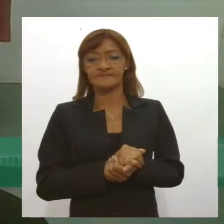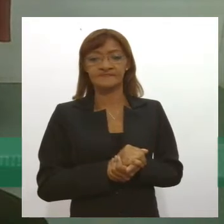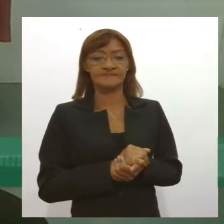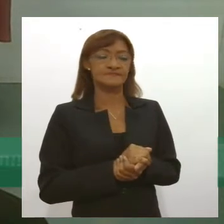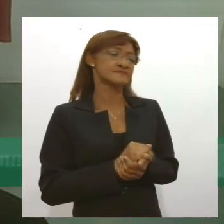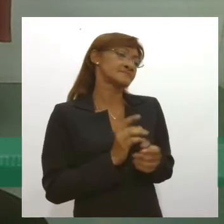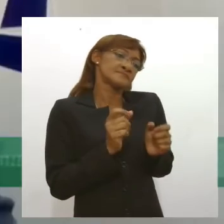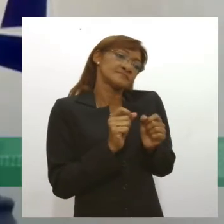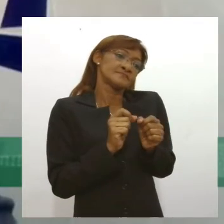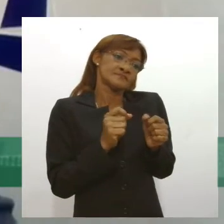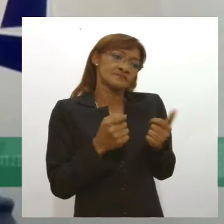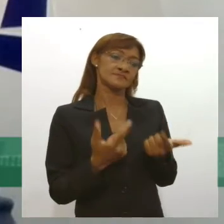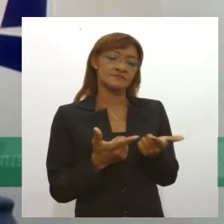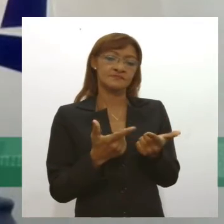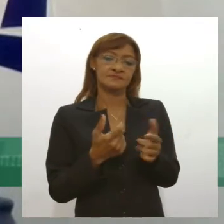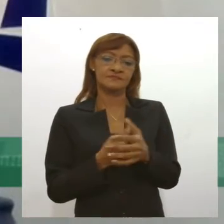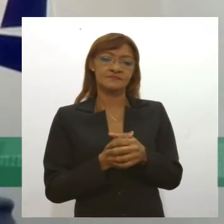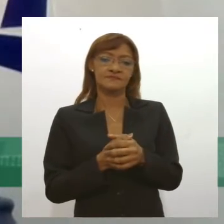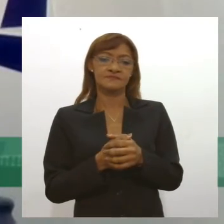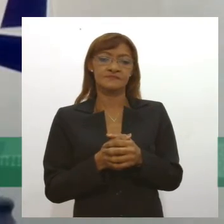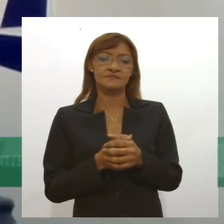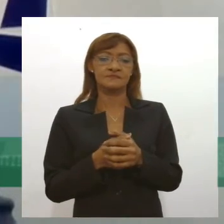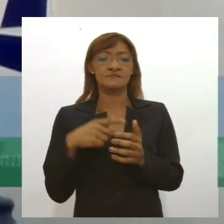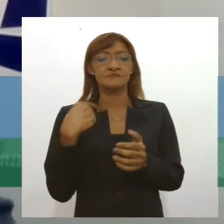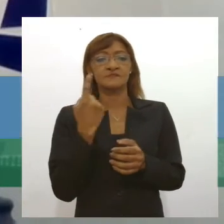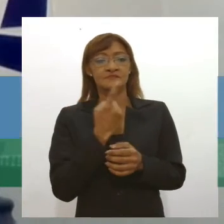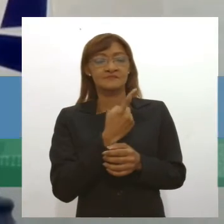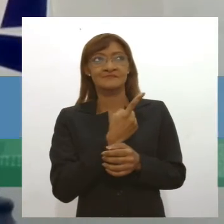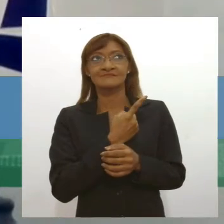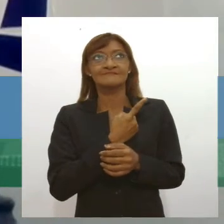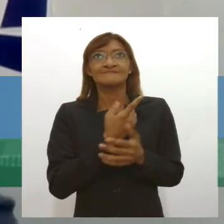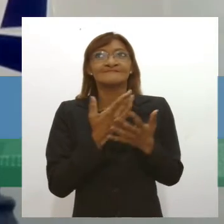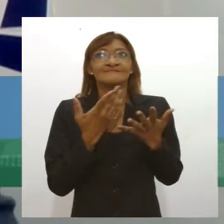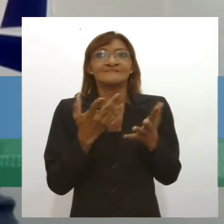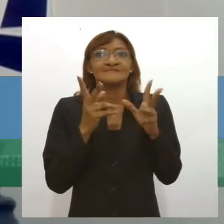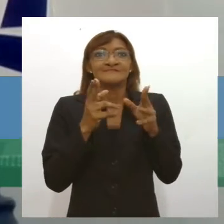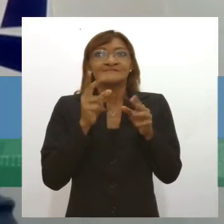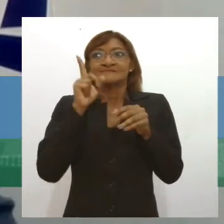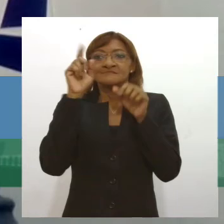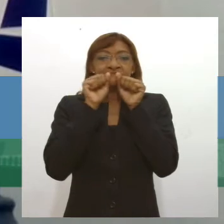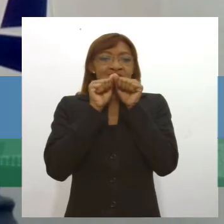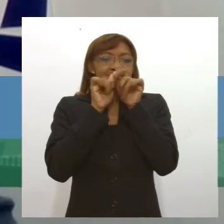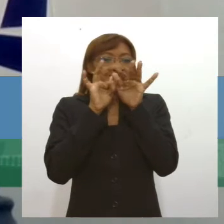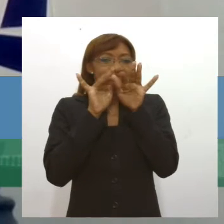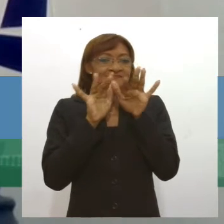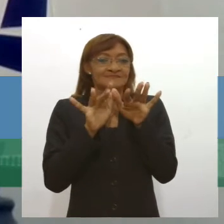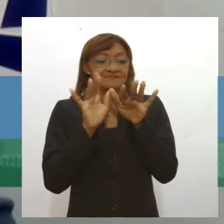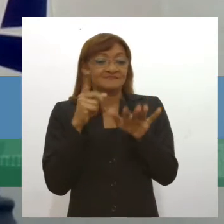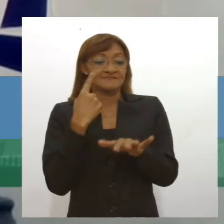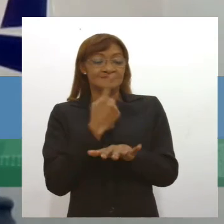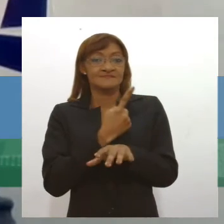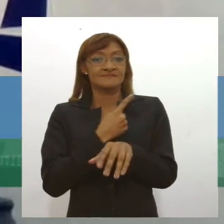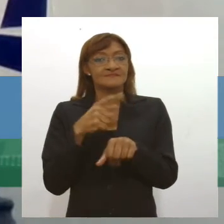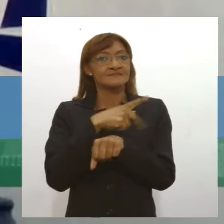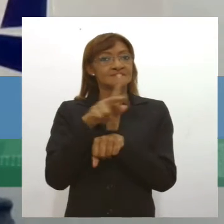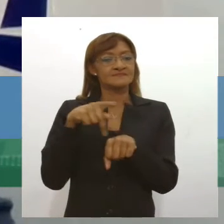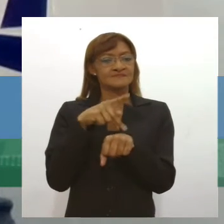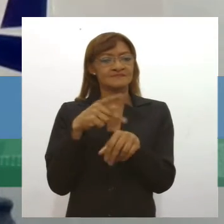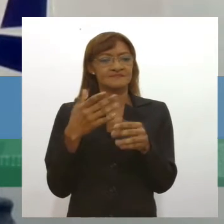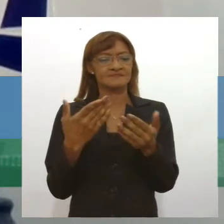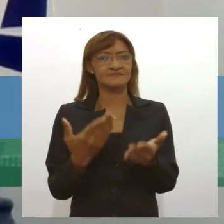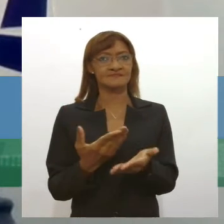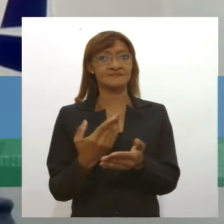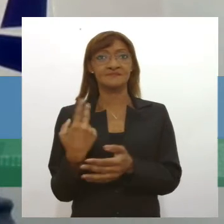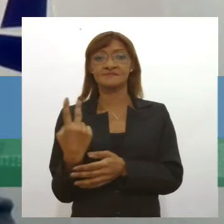Claro. A gente vê isso assim como uma bênção divina para o nosso país. Esse